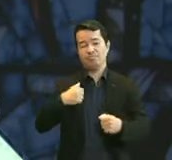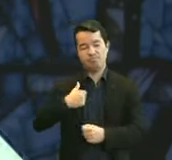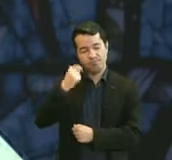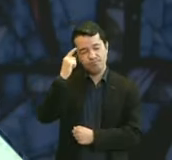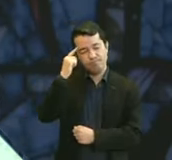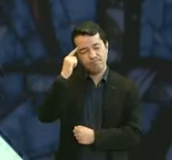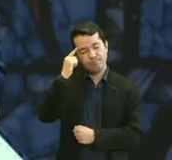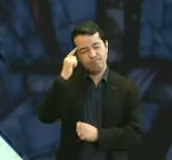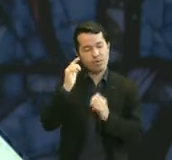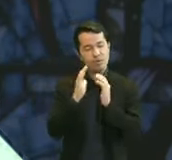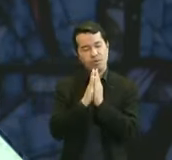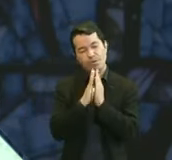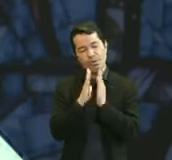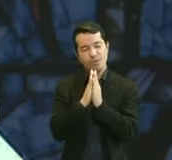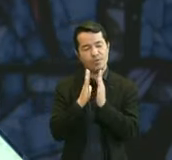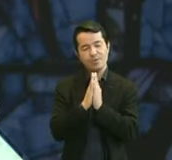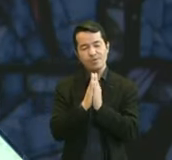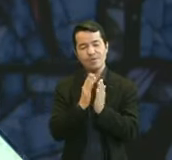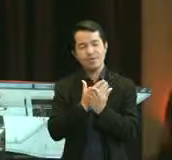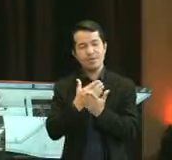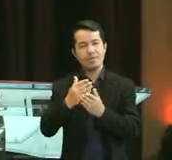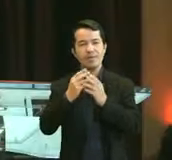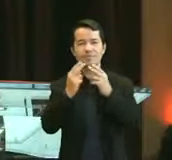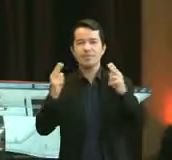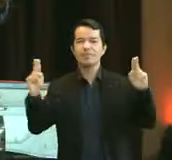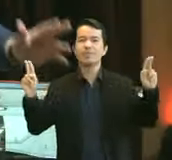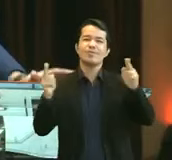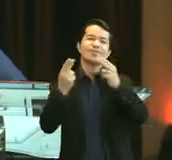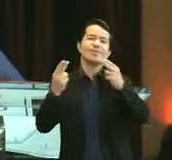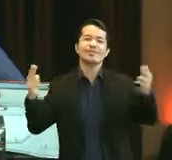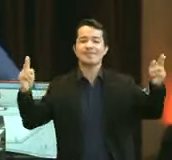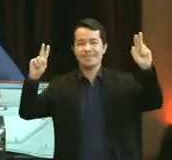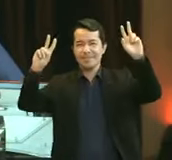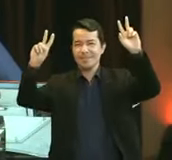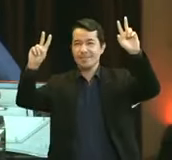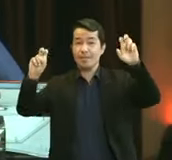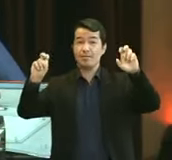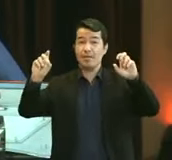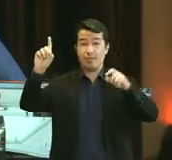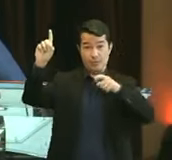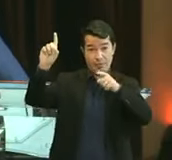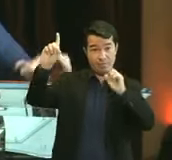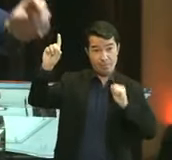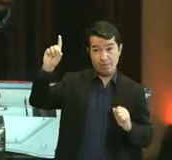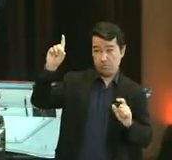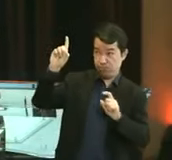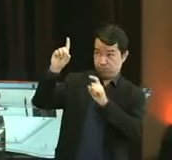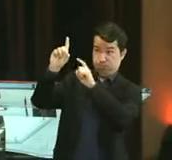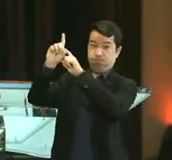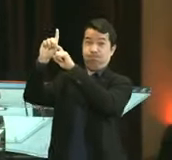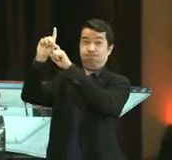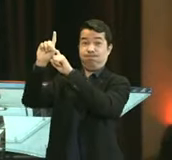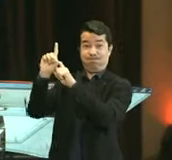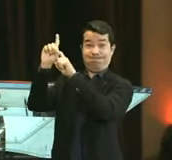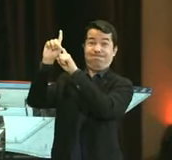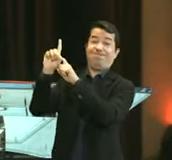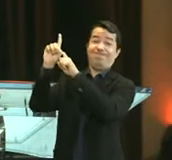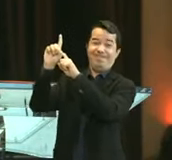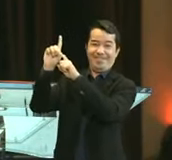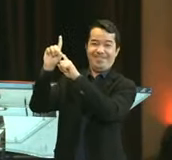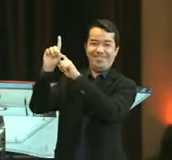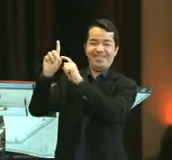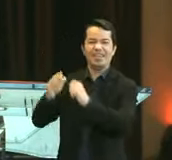tocar uma música que diz: segura na mão de Deus. E essa música de alguma